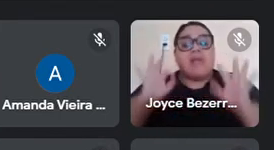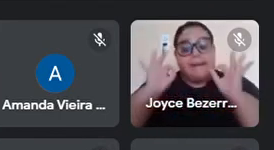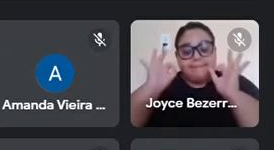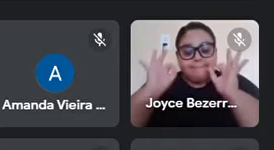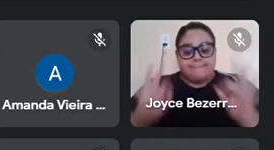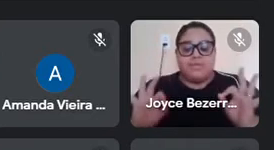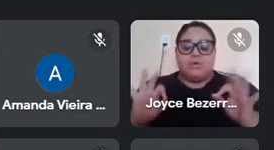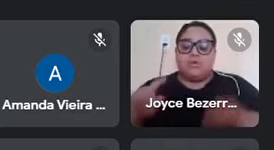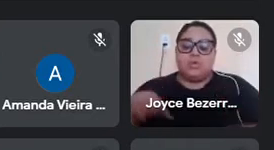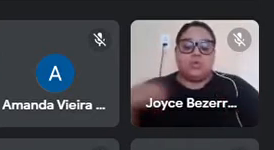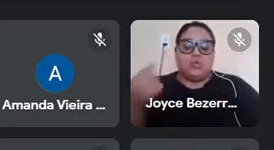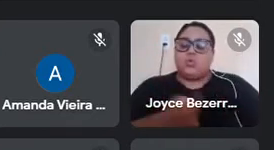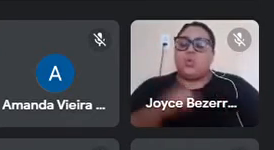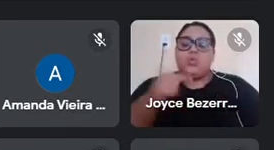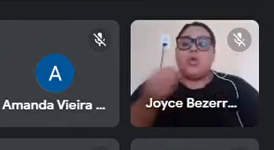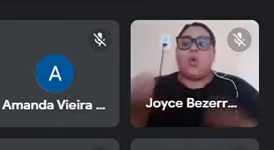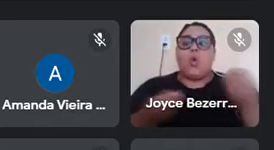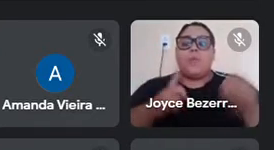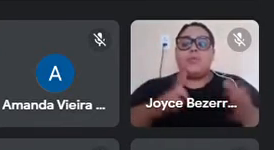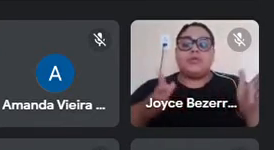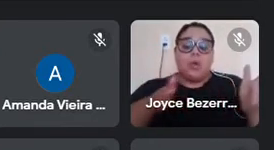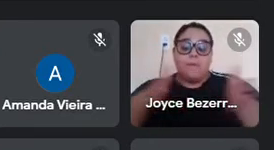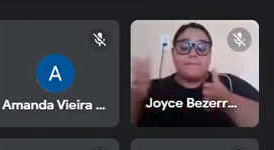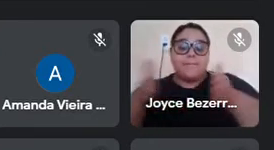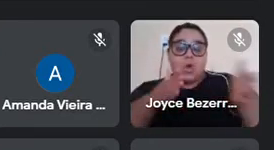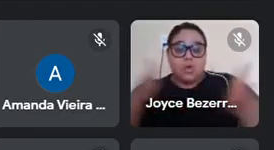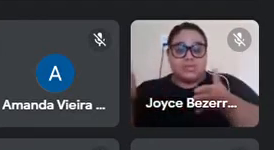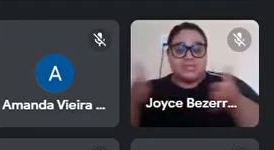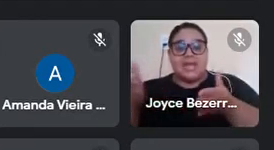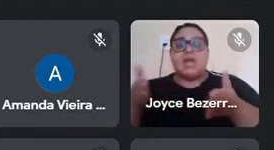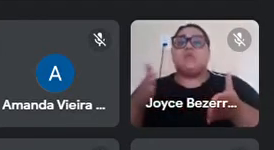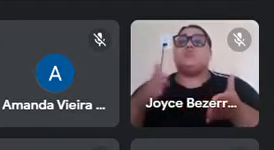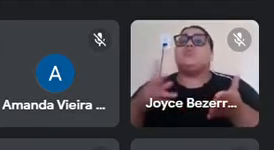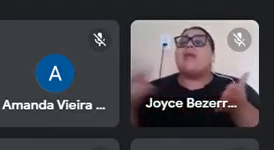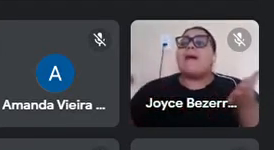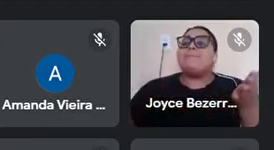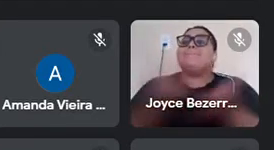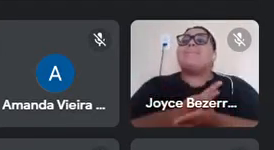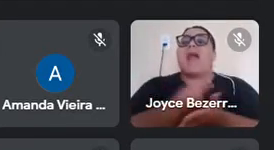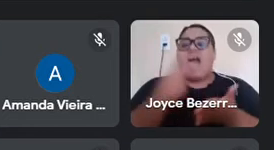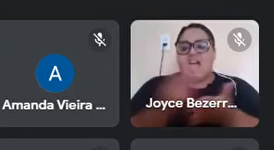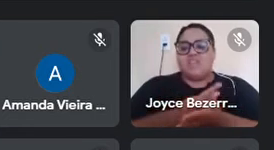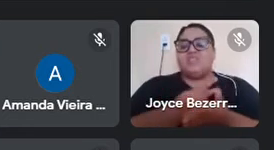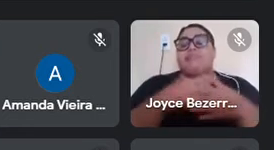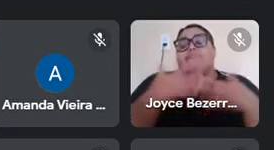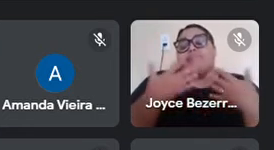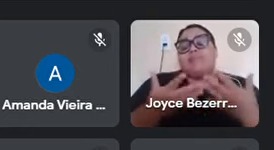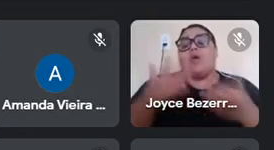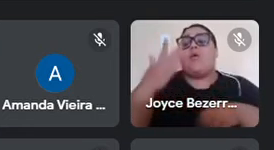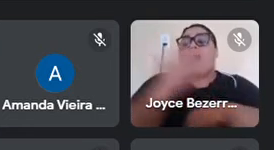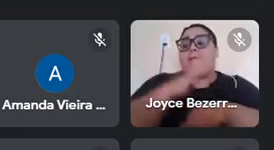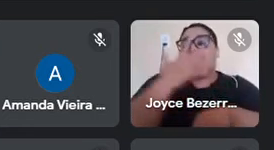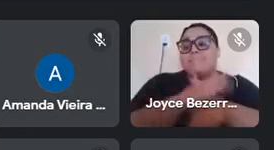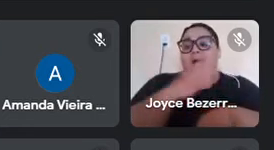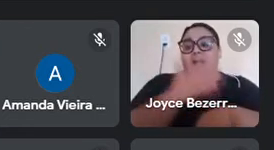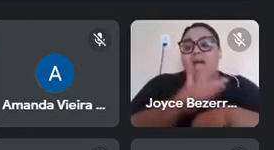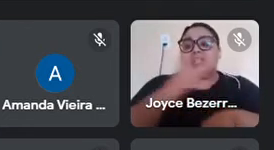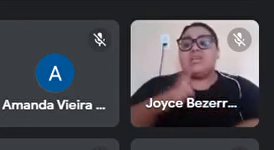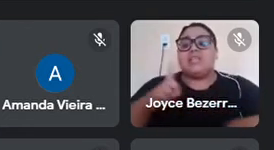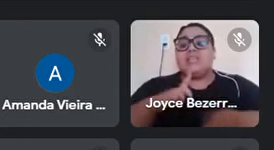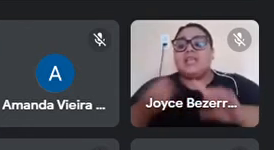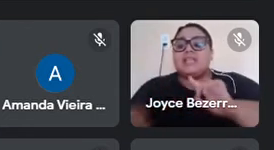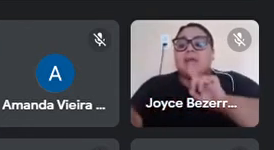Então, nós não passamos pelo processo de ativação do linfócito B, expansão clonal, conversão em